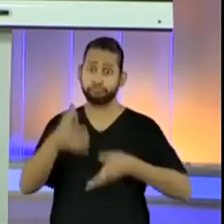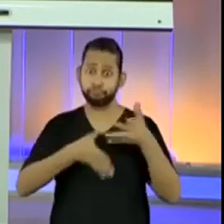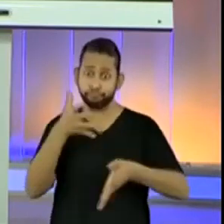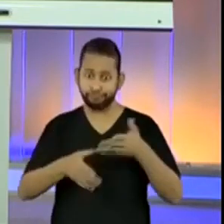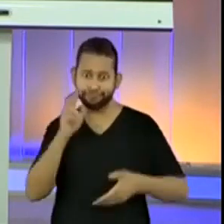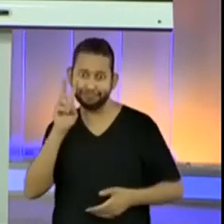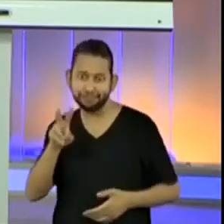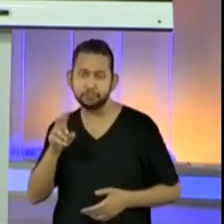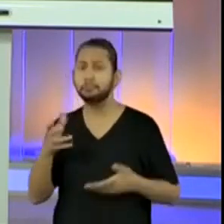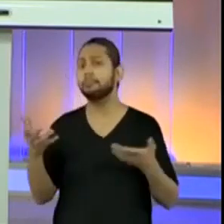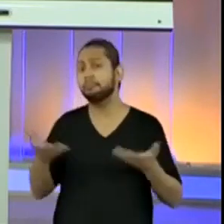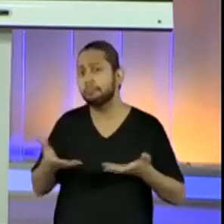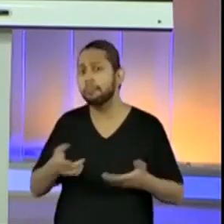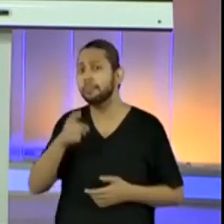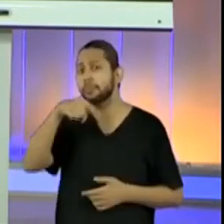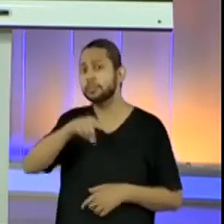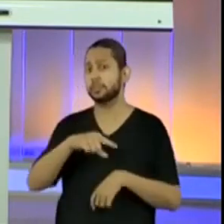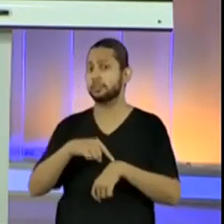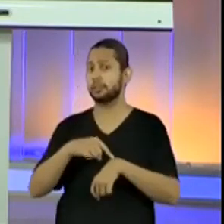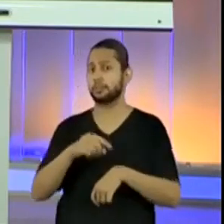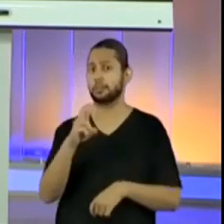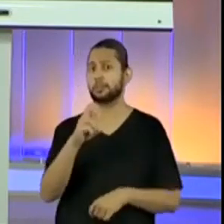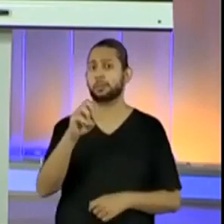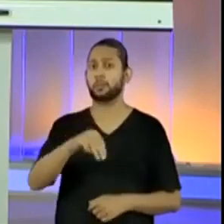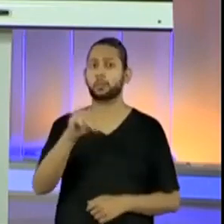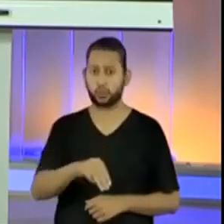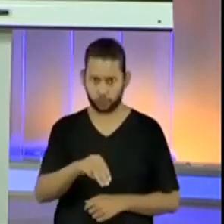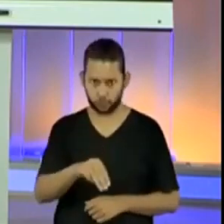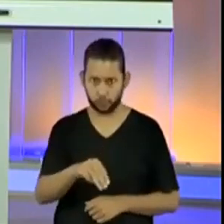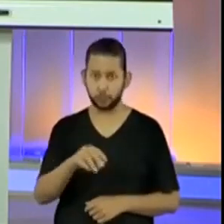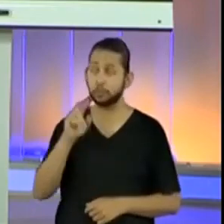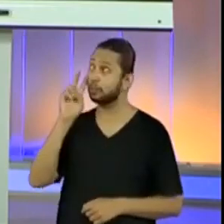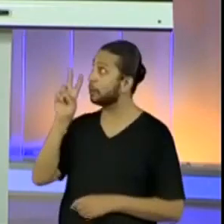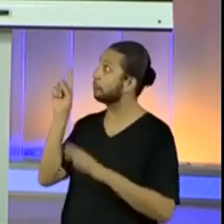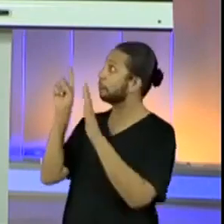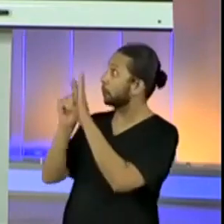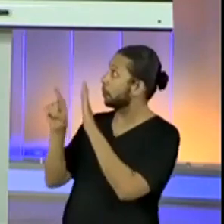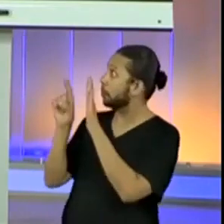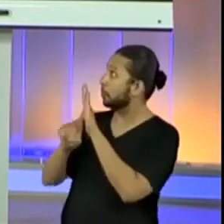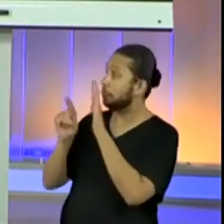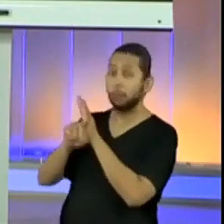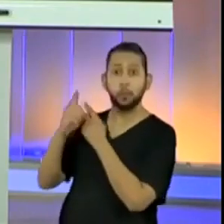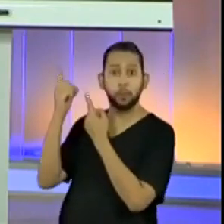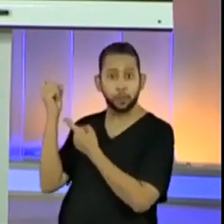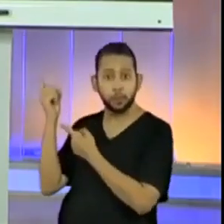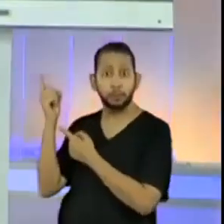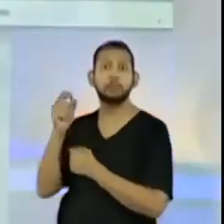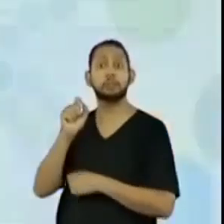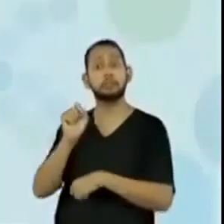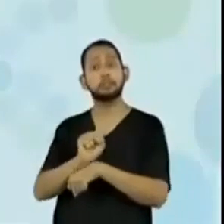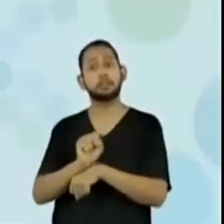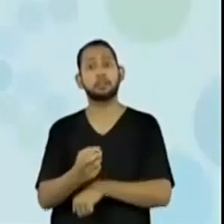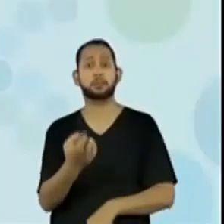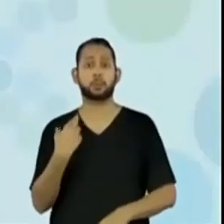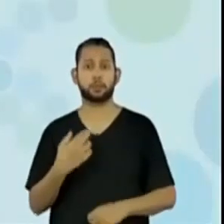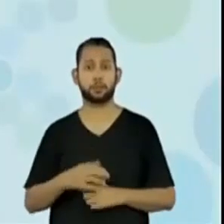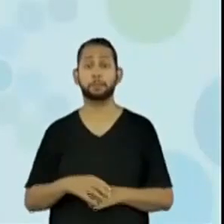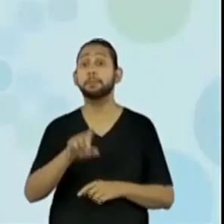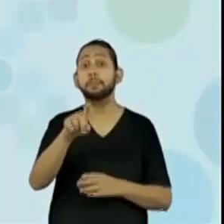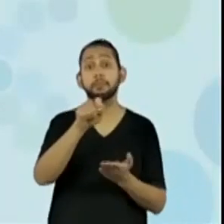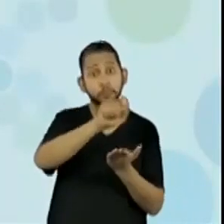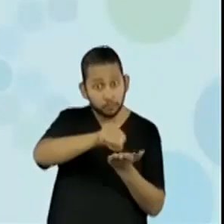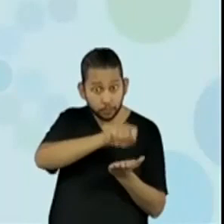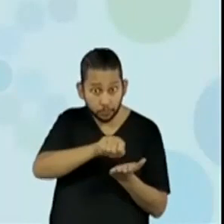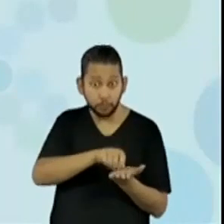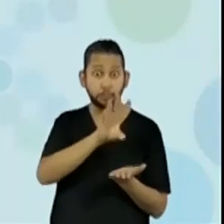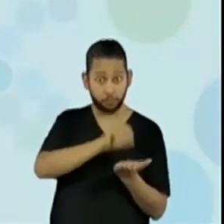Então, vamos fazer o seguinte, vocês vão ter 5 minutinhos para responder essas questões. Anota no seu caderno e não esquece de colocar no chat que